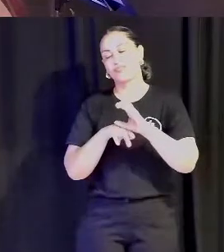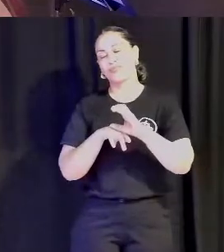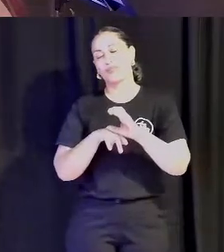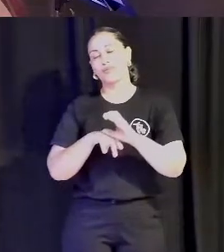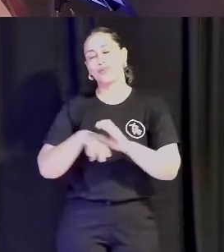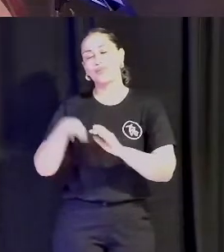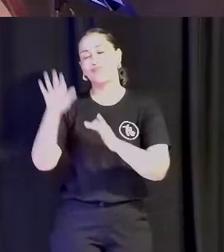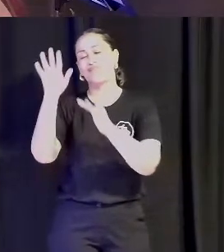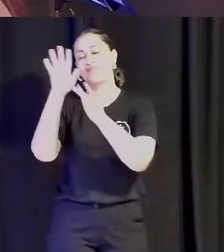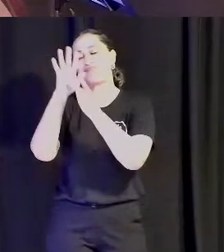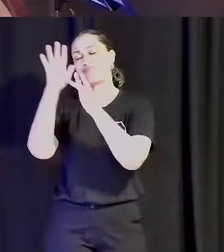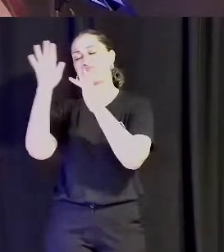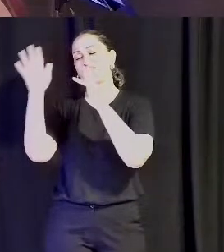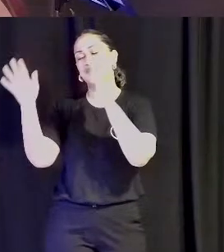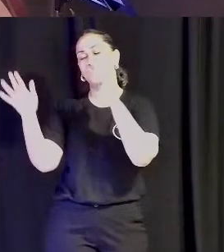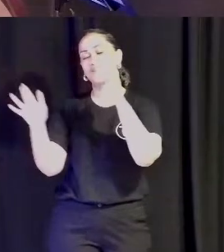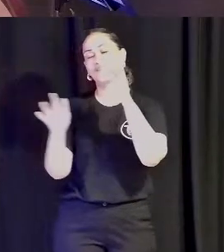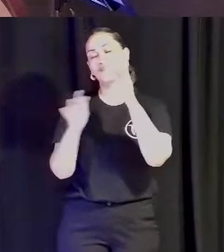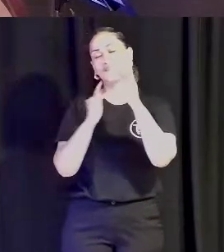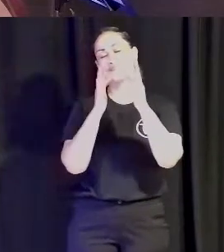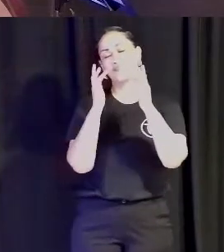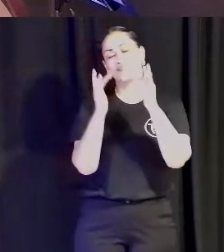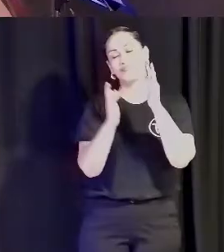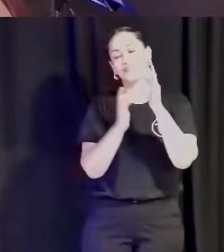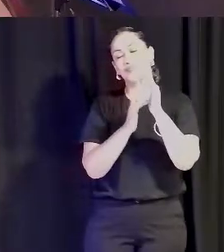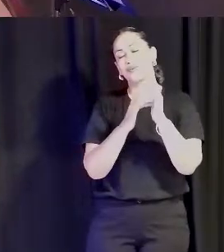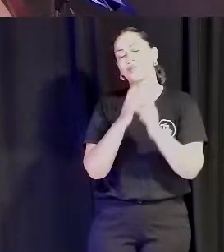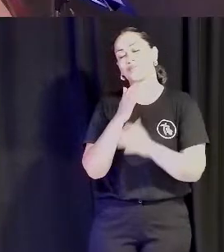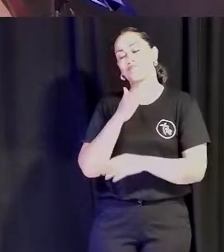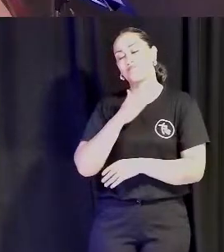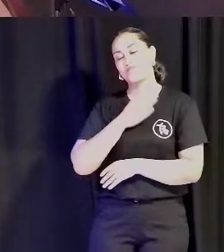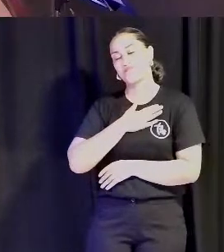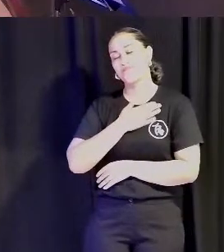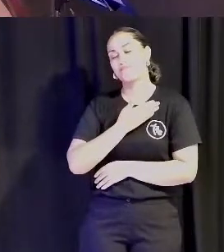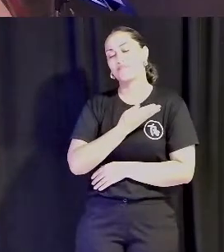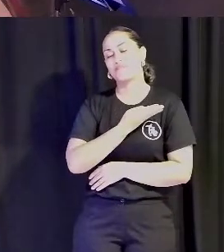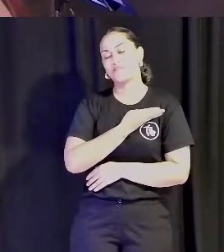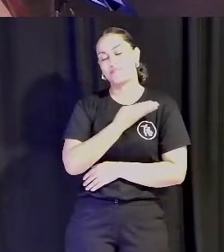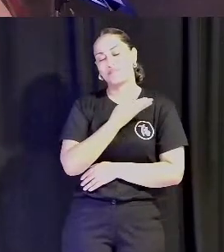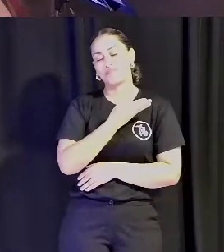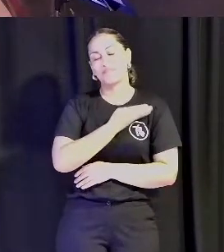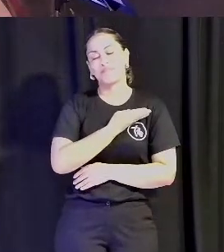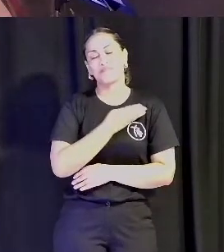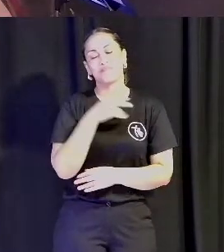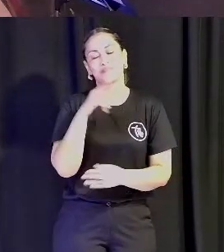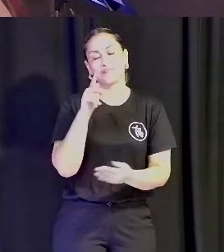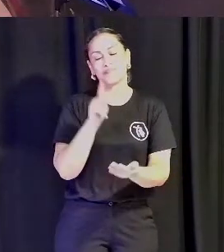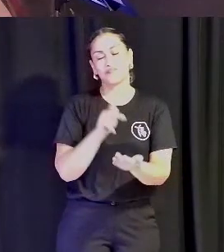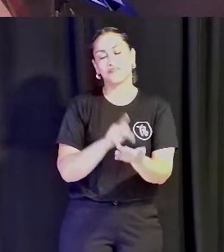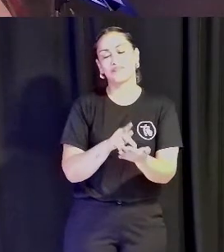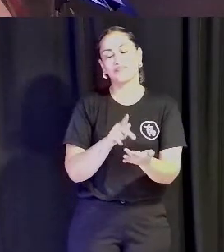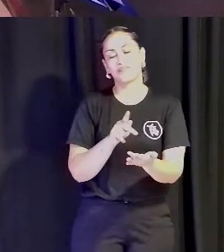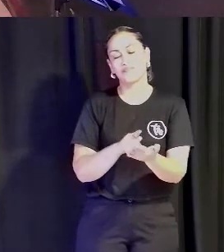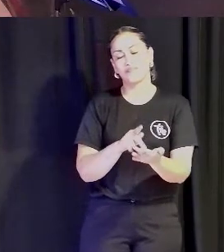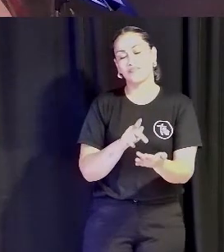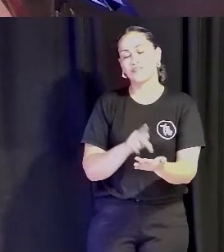irmãos. Foi Jesus, meu amigo